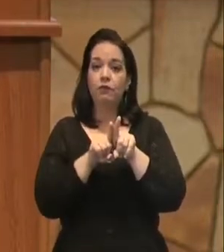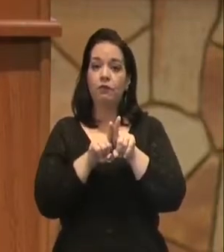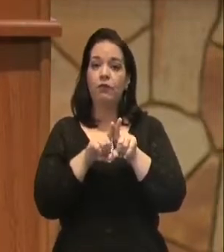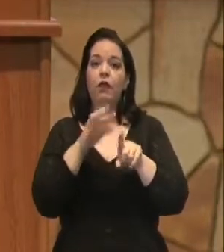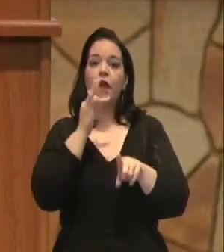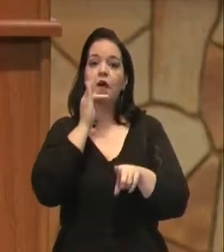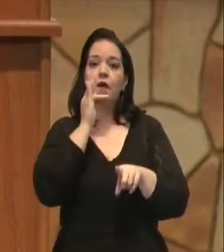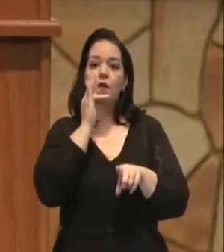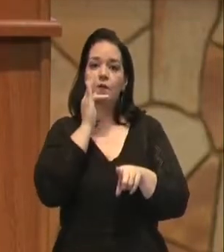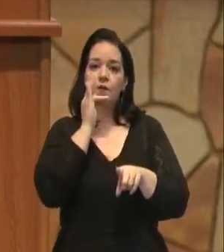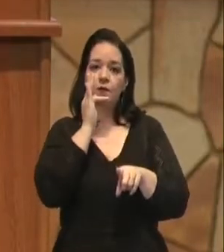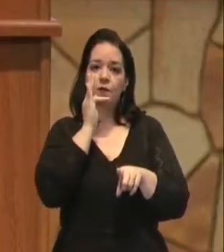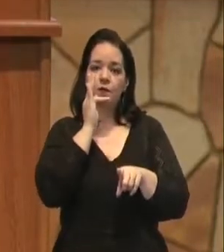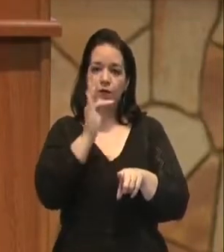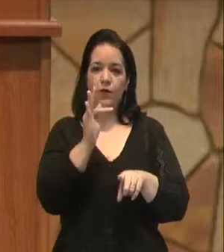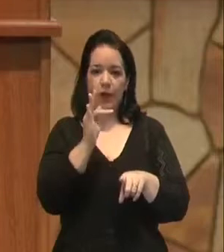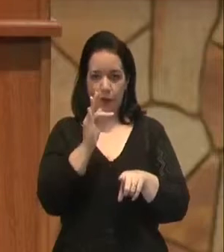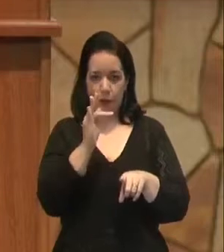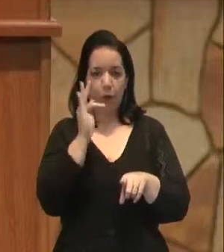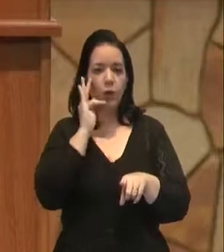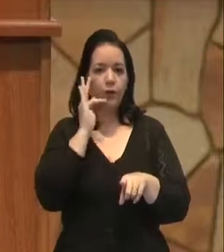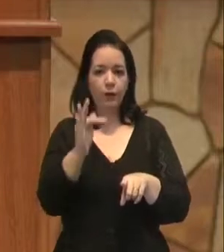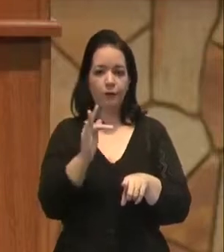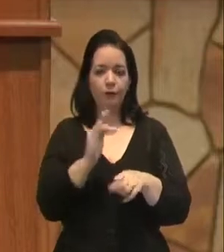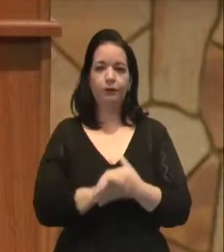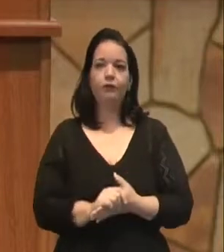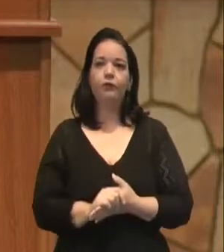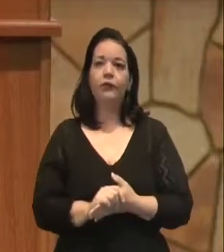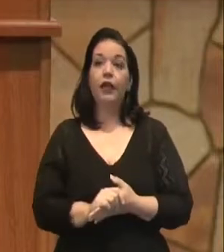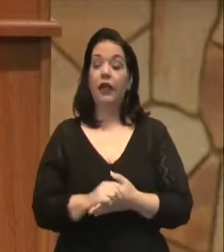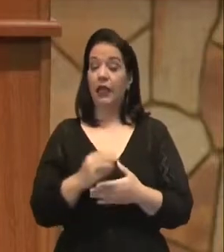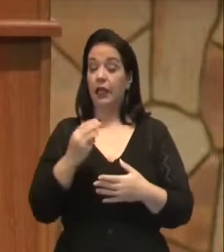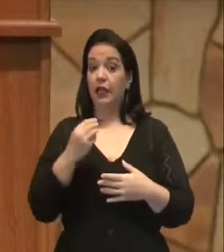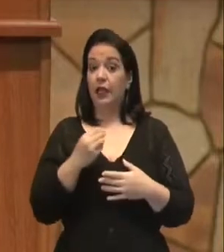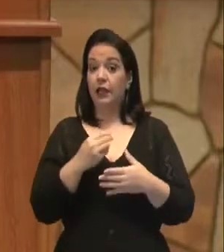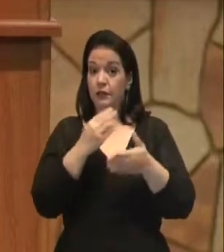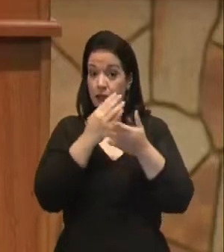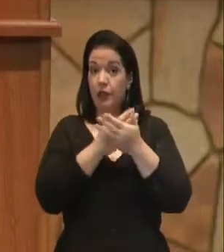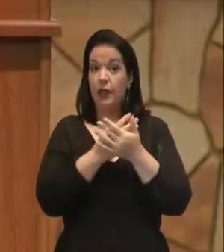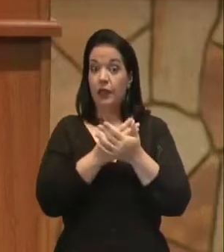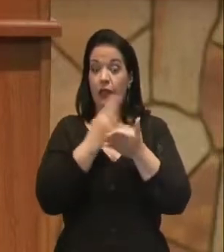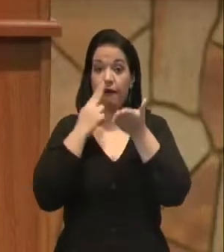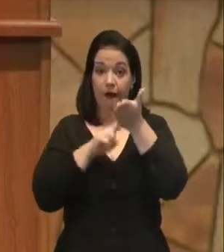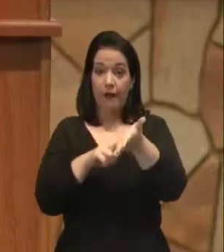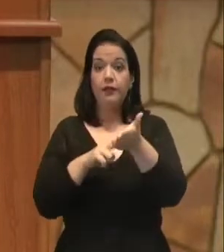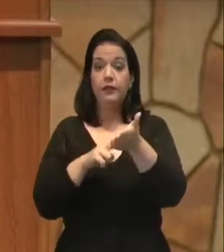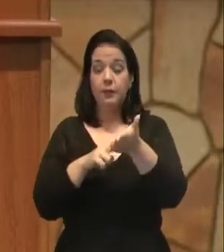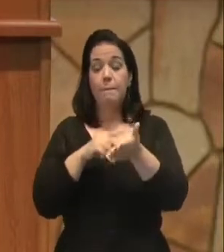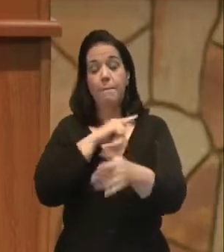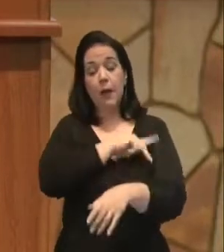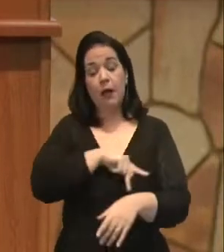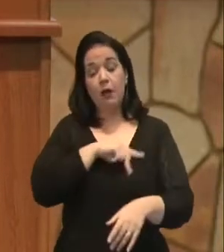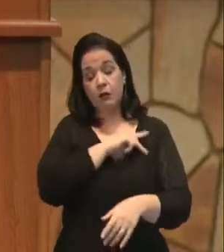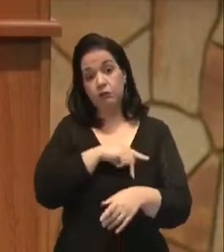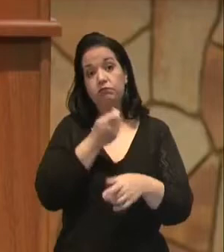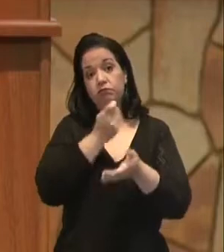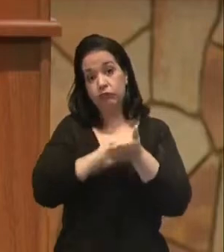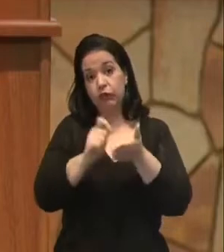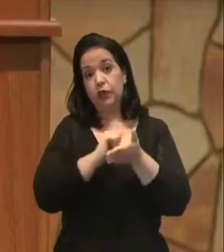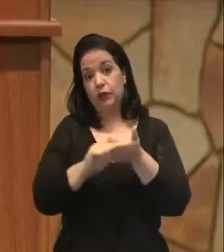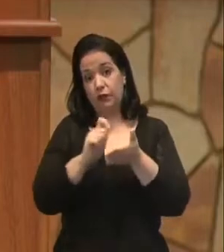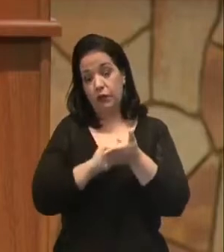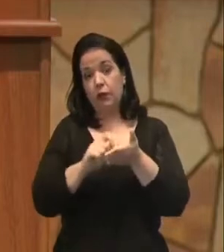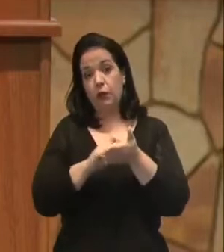Filemão, todas essas num período em que ele esteve preso em Roma. Então ele escreveu, esse período em que ele